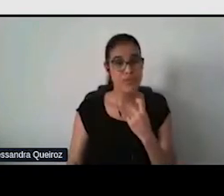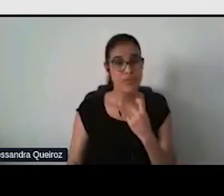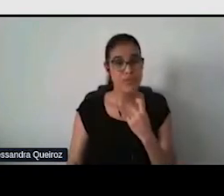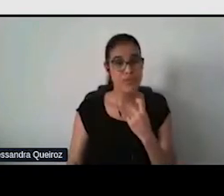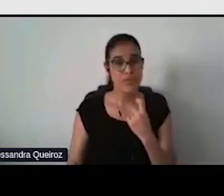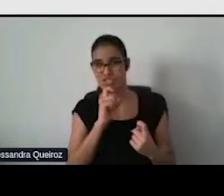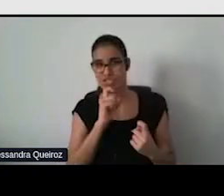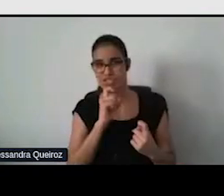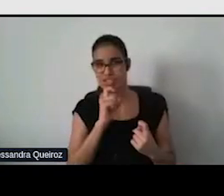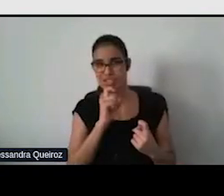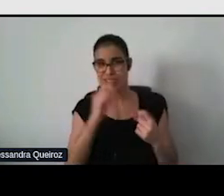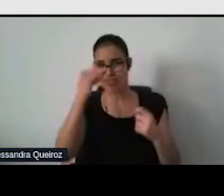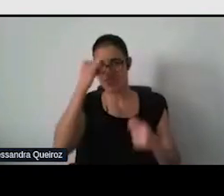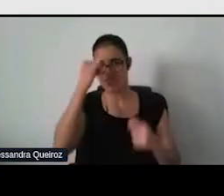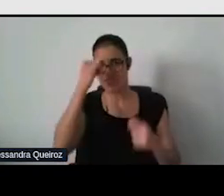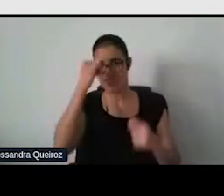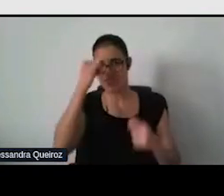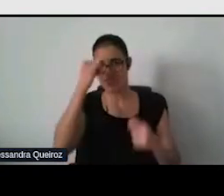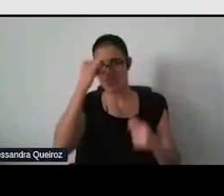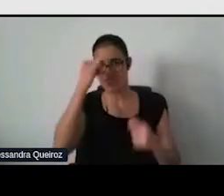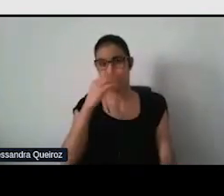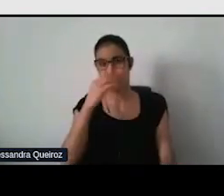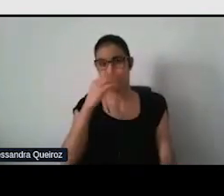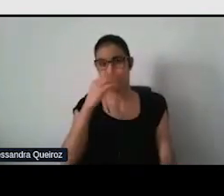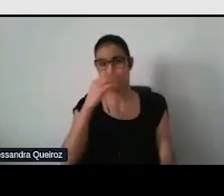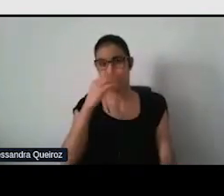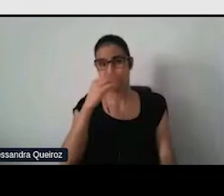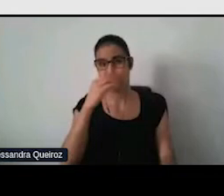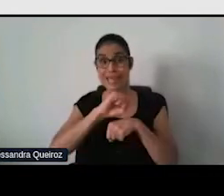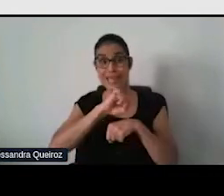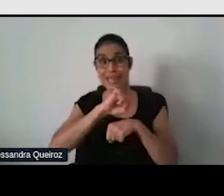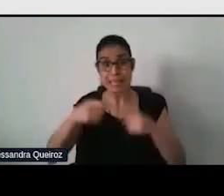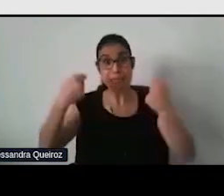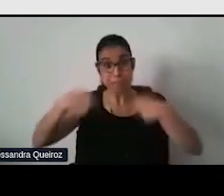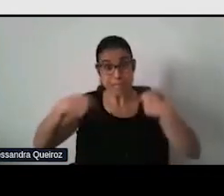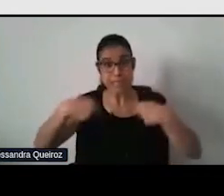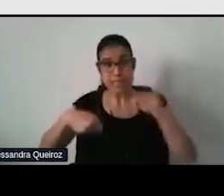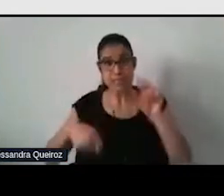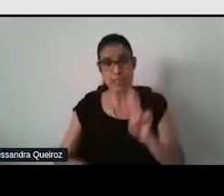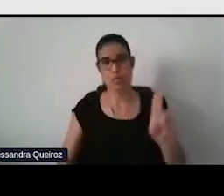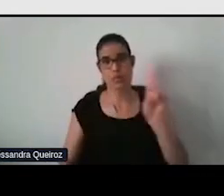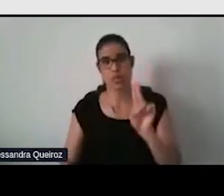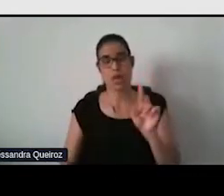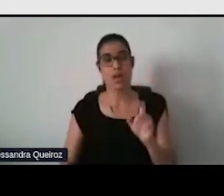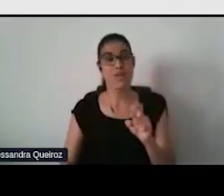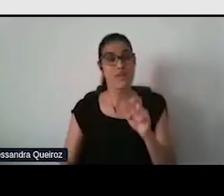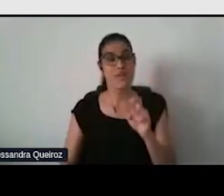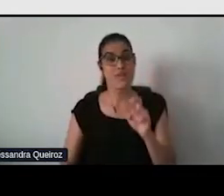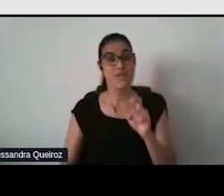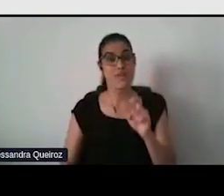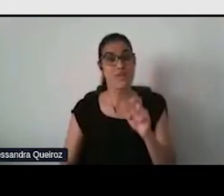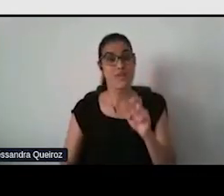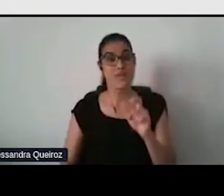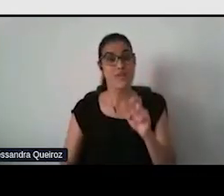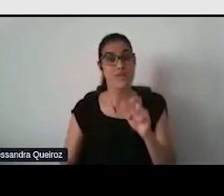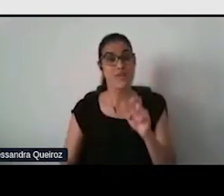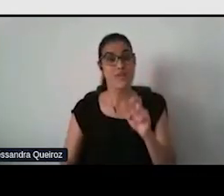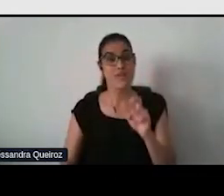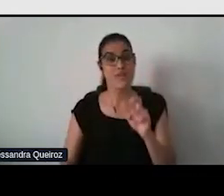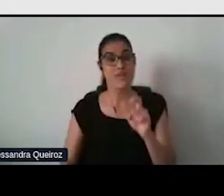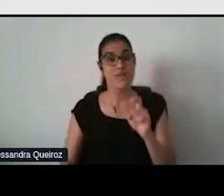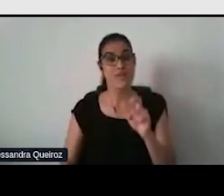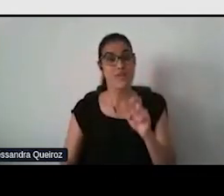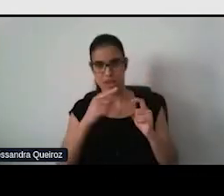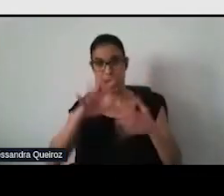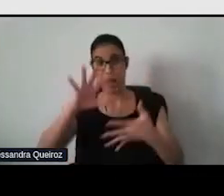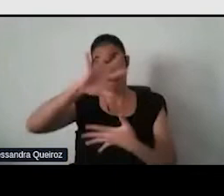que a gente pode usar quando precisar utilizar essas cores. Aqui tem o exemplo de um mapa de calor, que